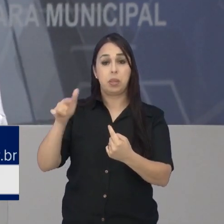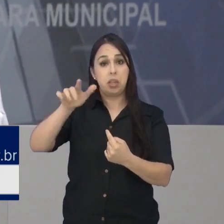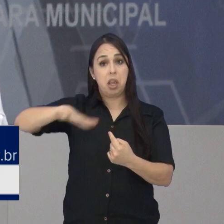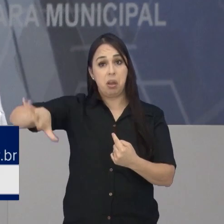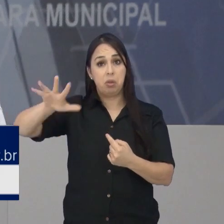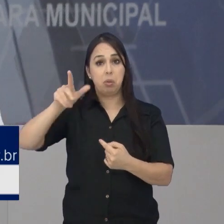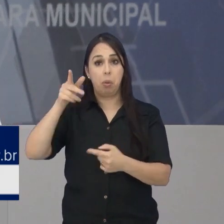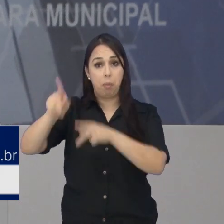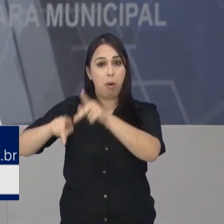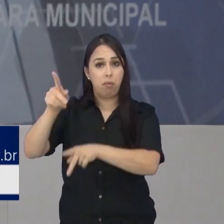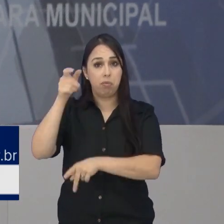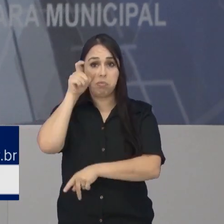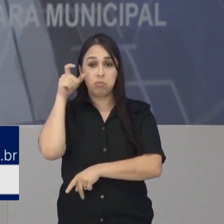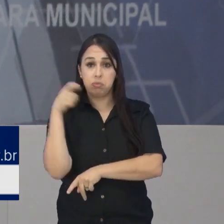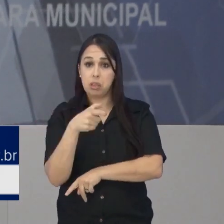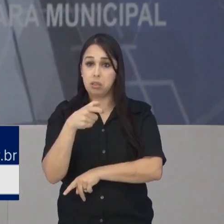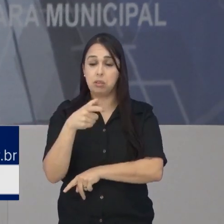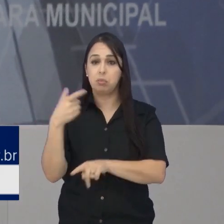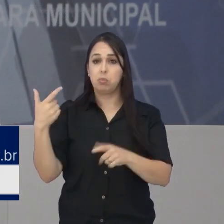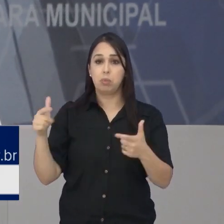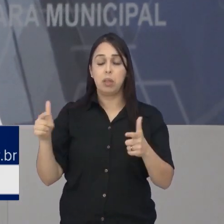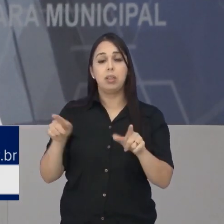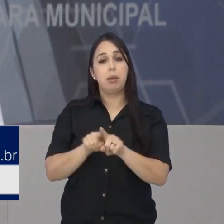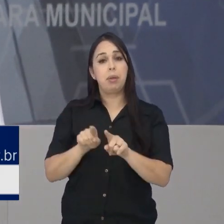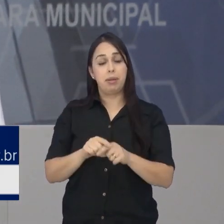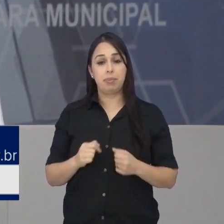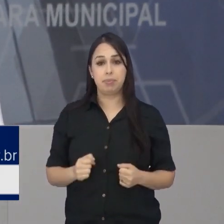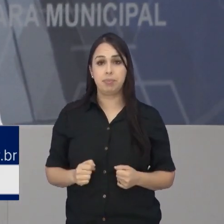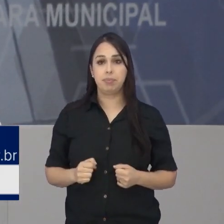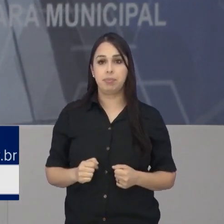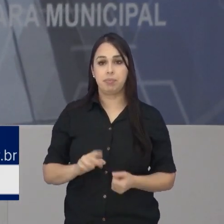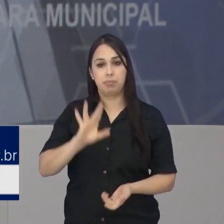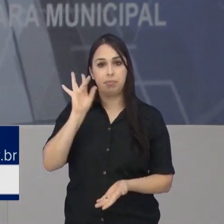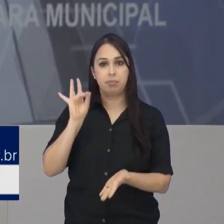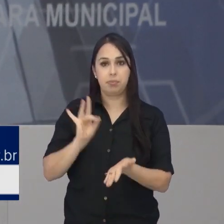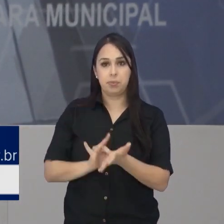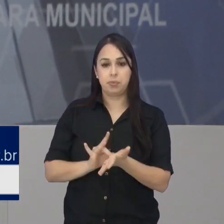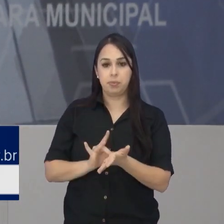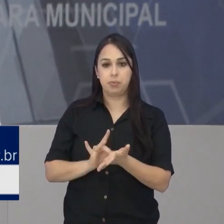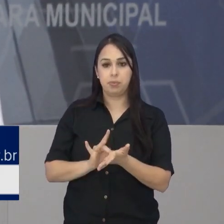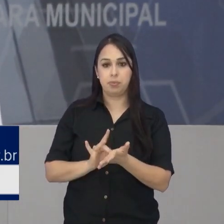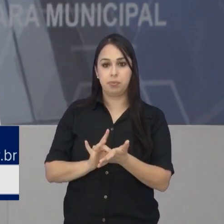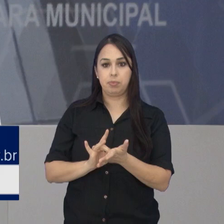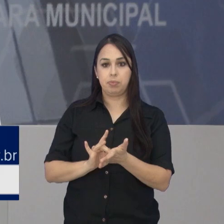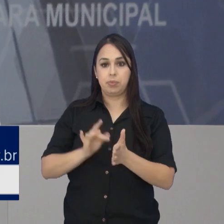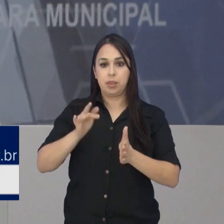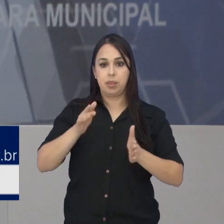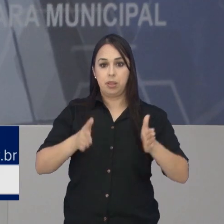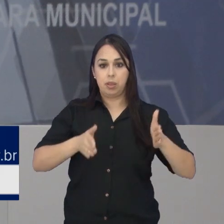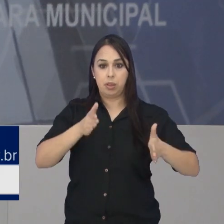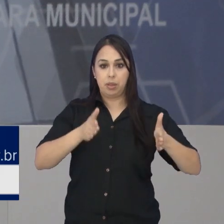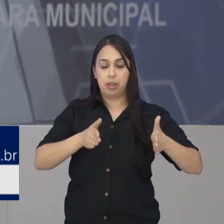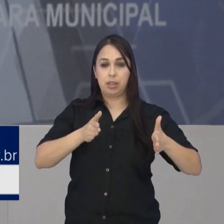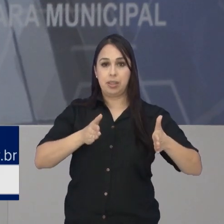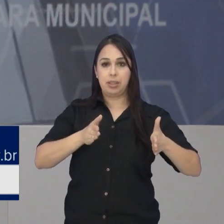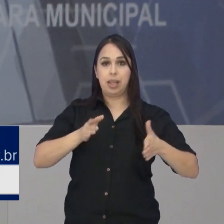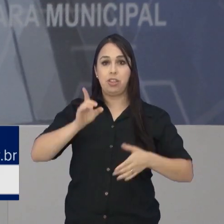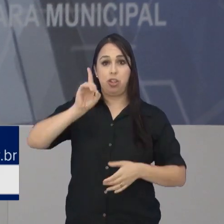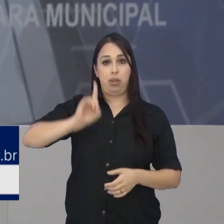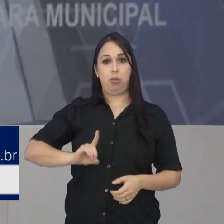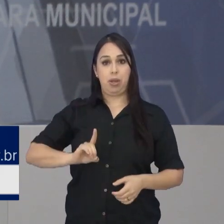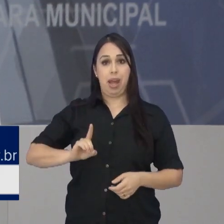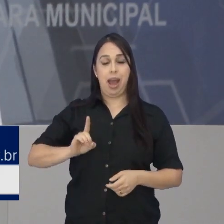público, que consubstanciem a real necessidade de dobrar o tempo de mandato da diretoria